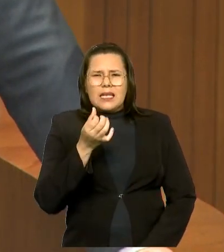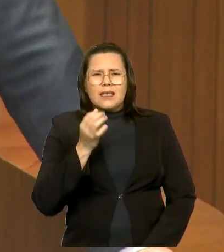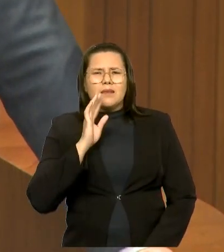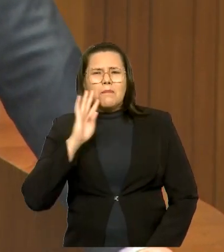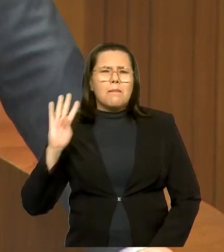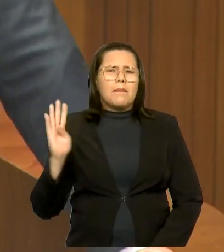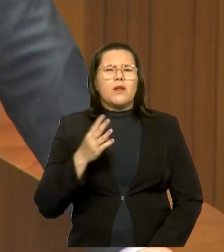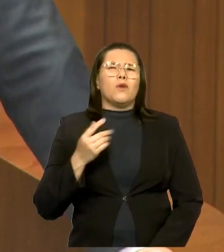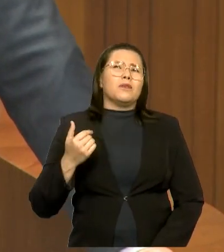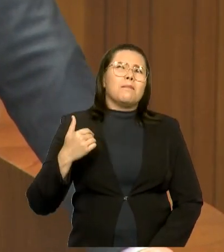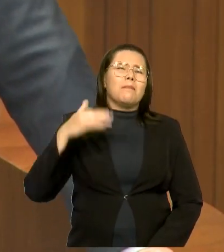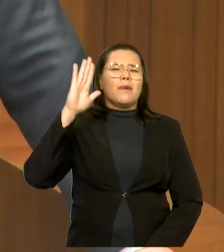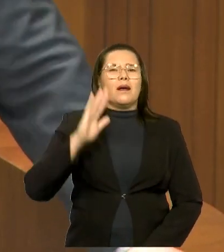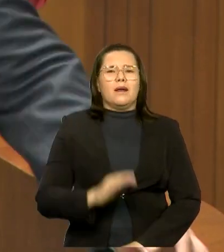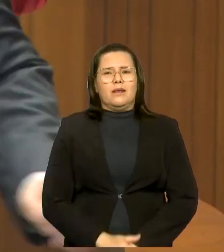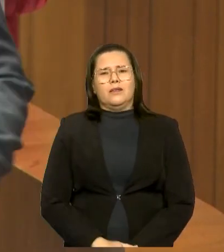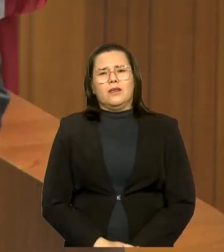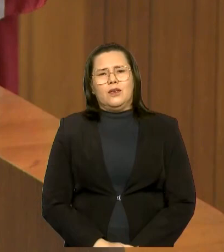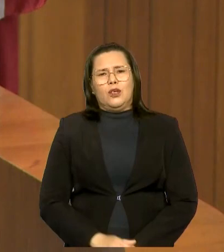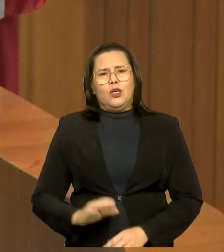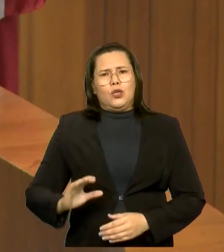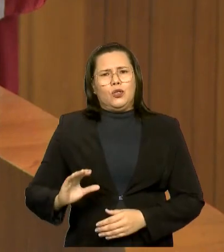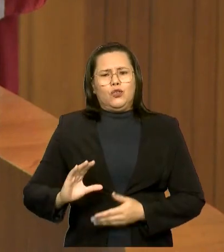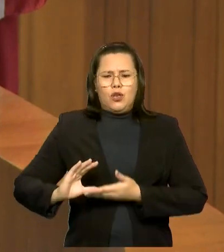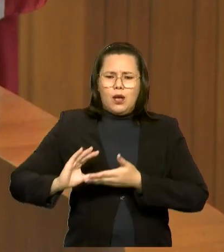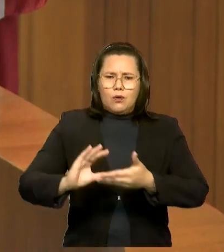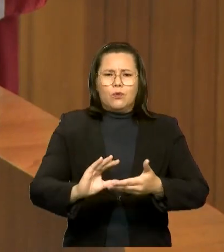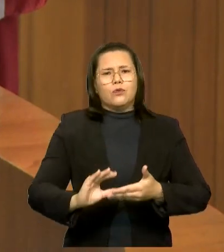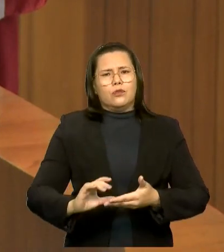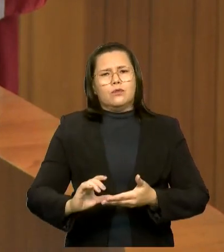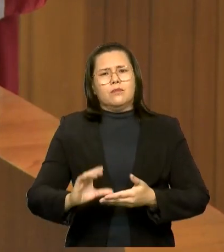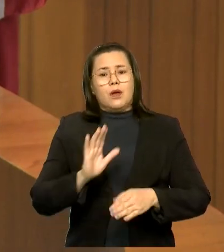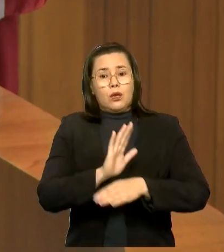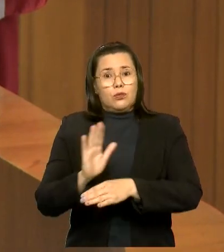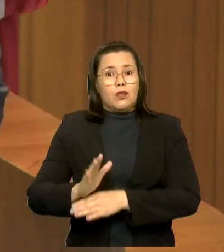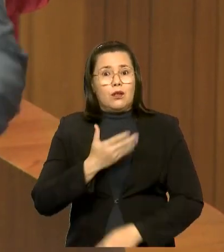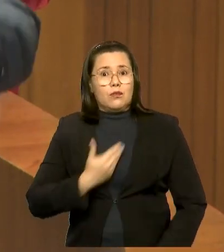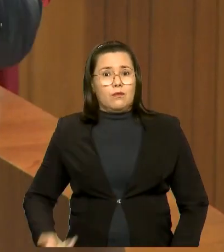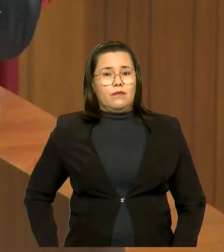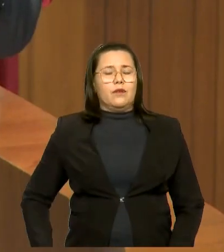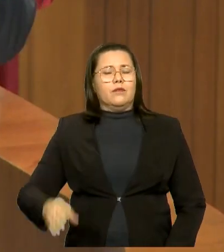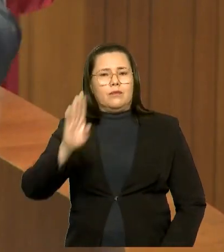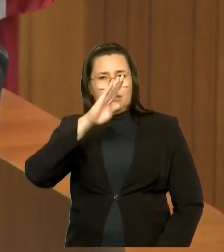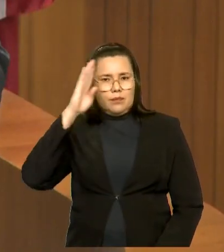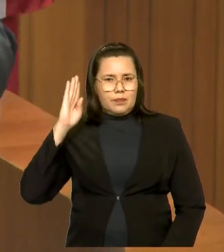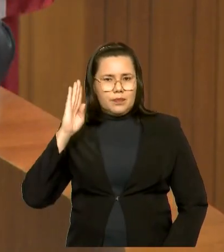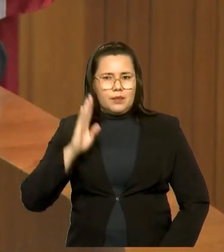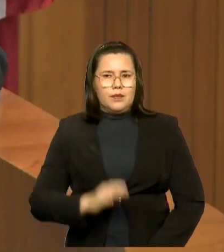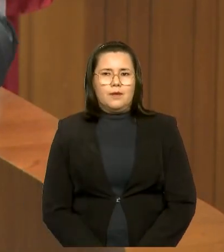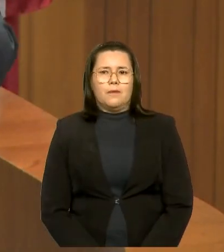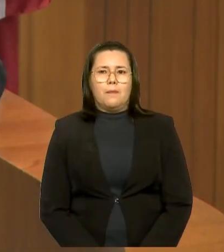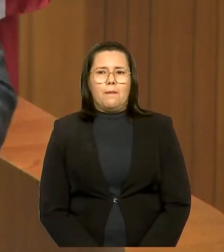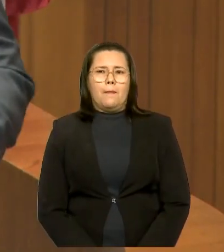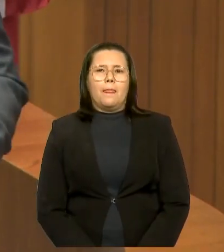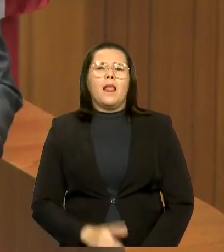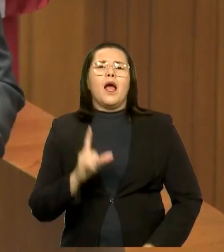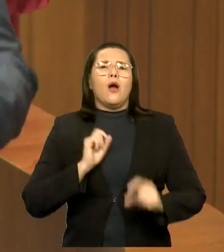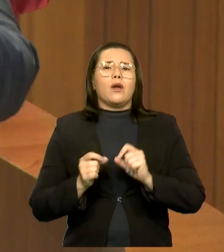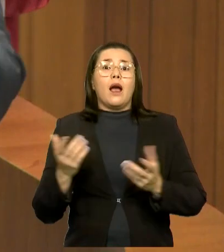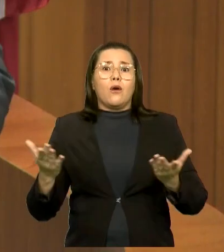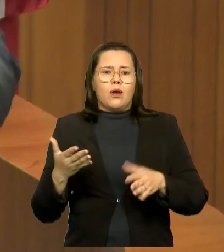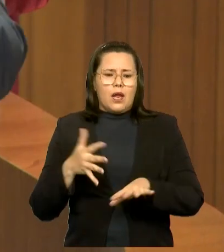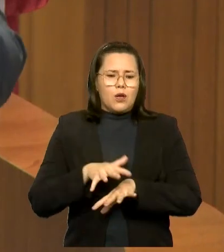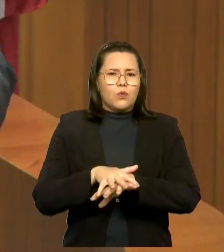compromisso, compromisso que eu tenho com o povo do Maranhão, de garantir, como eu já disse aqui também nessa tribuna, garantir a inclusão do pobre no orçamento